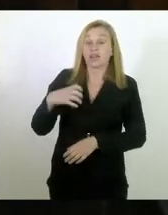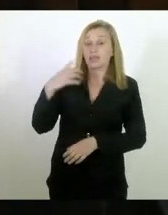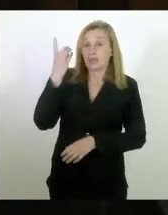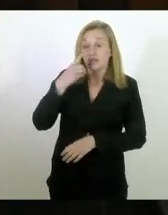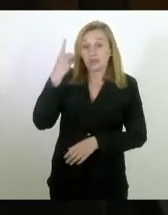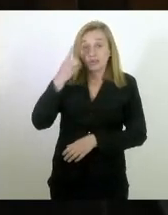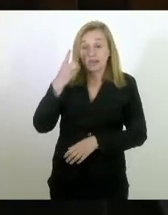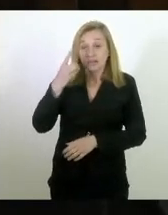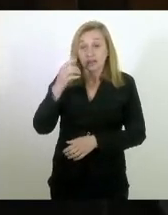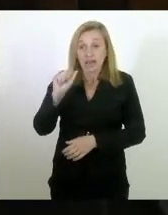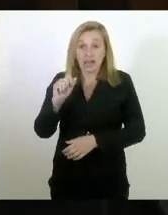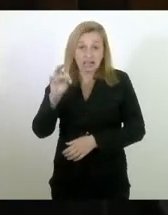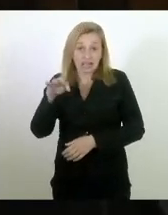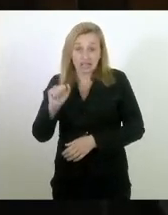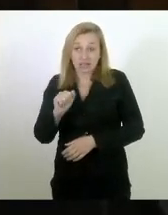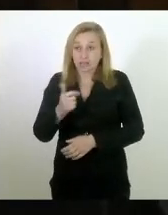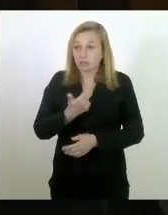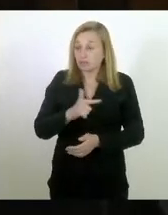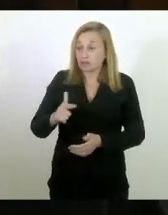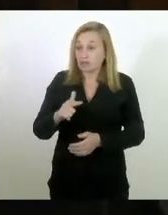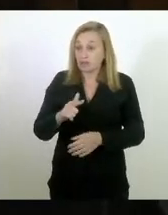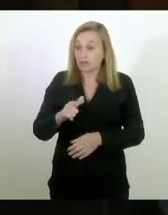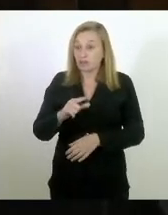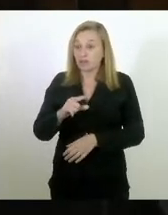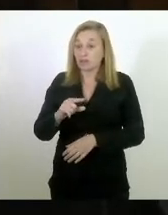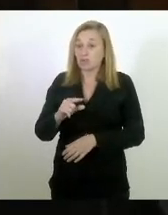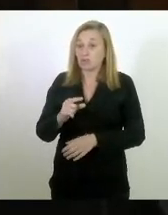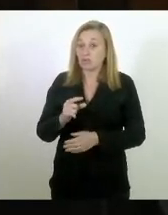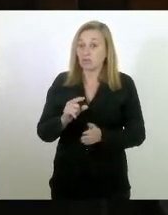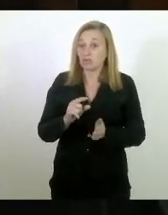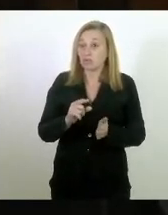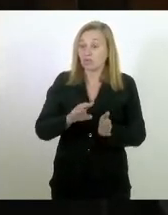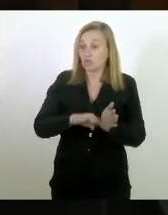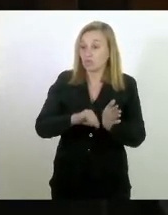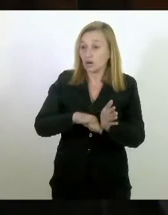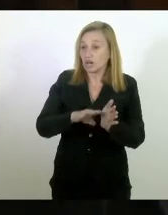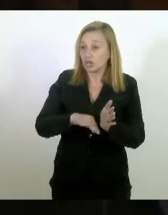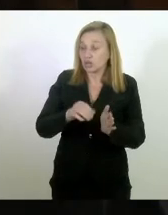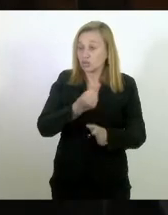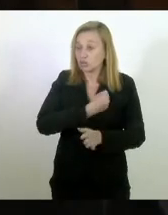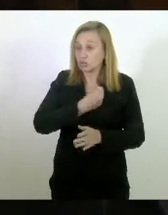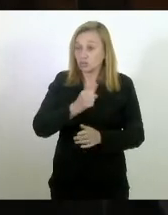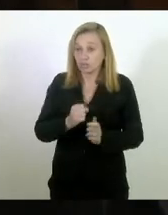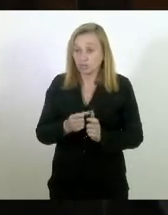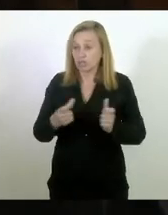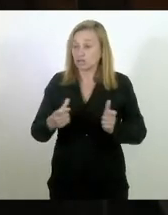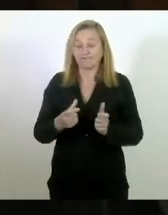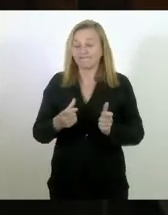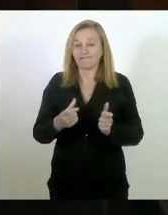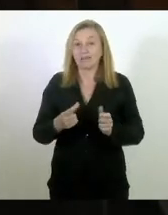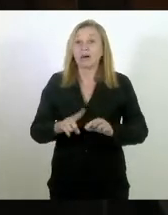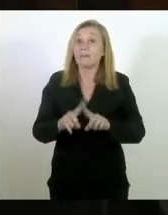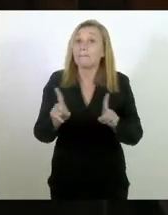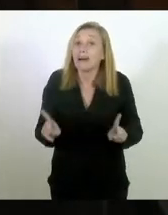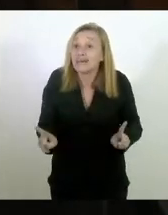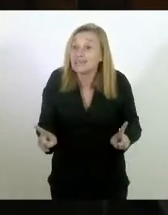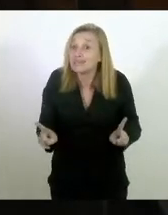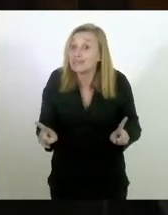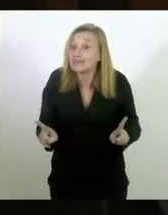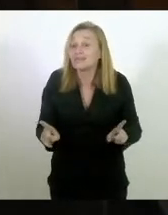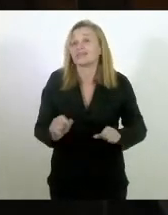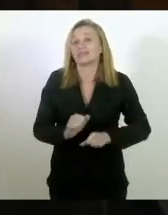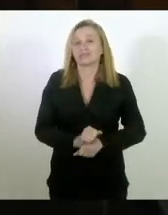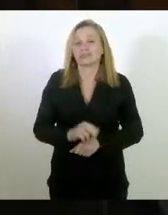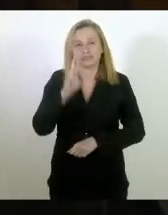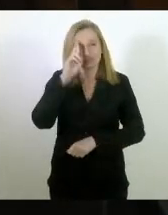houve aumento de despesas mas quem não é o anexo a senhora Presidente